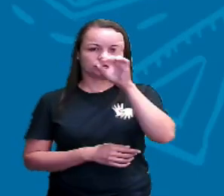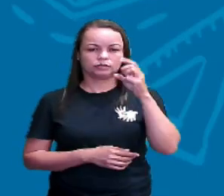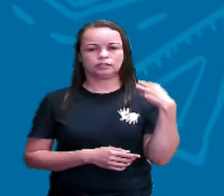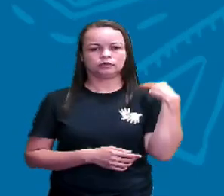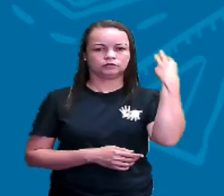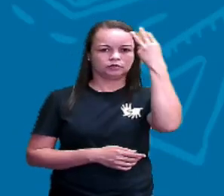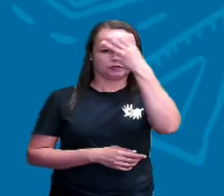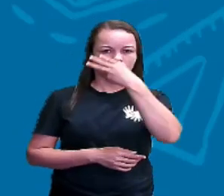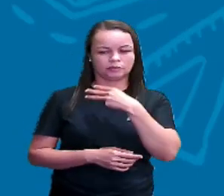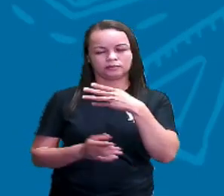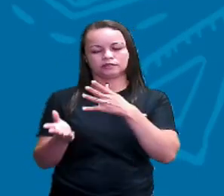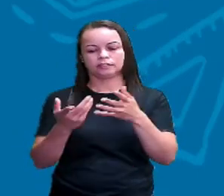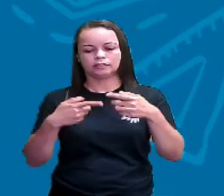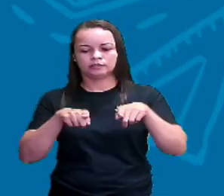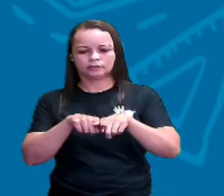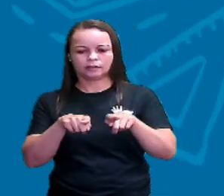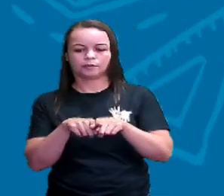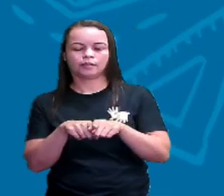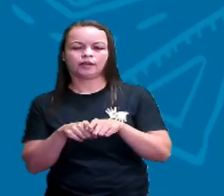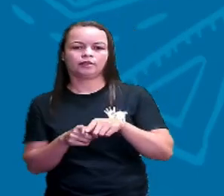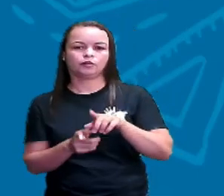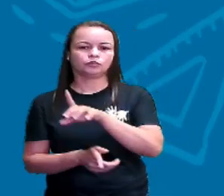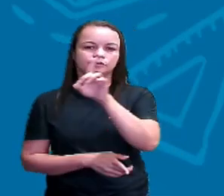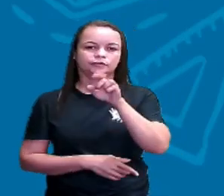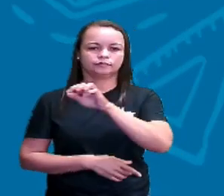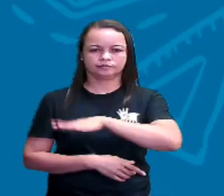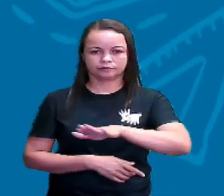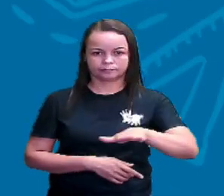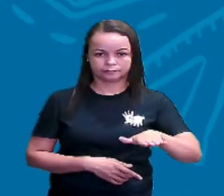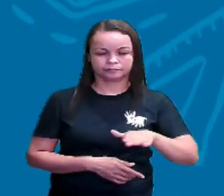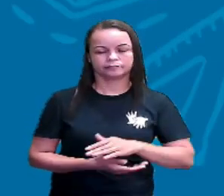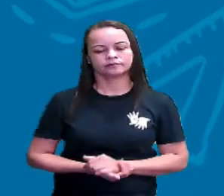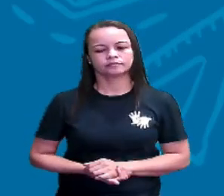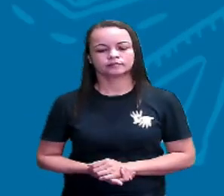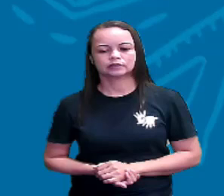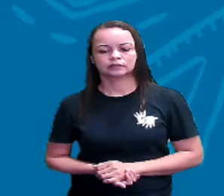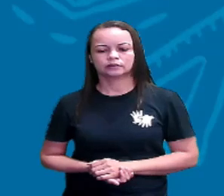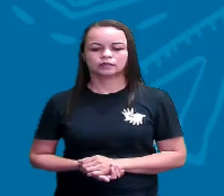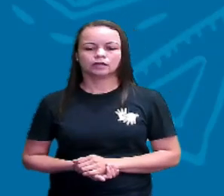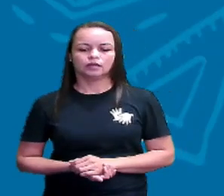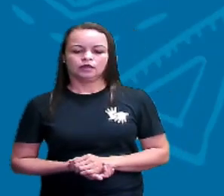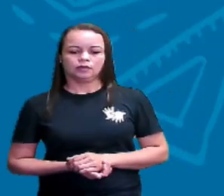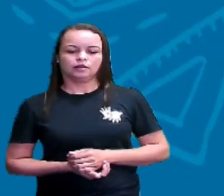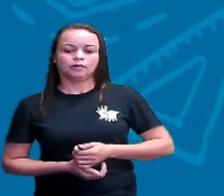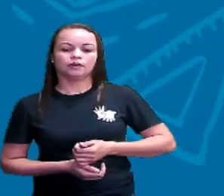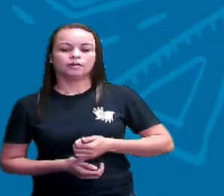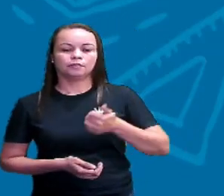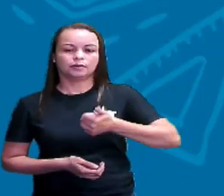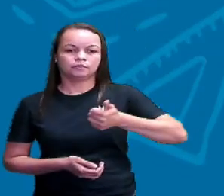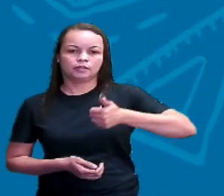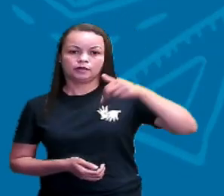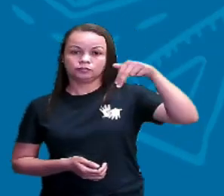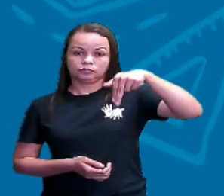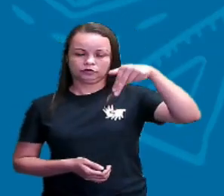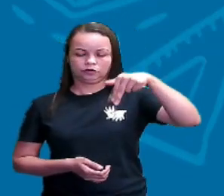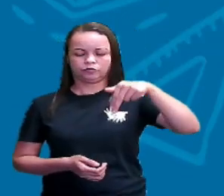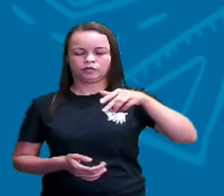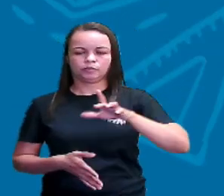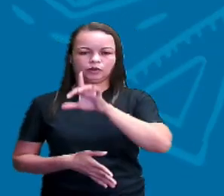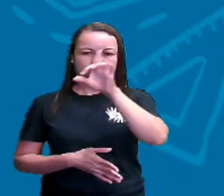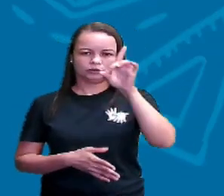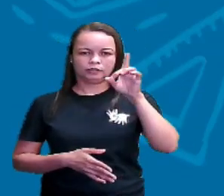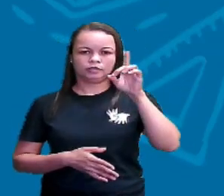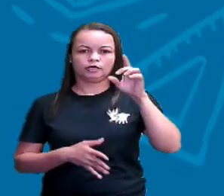que é a padroeira do Brasil. E aí a gente tem 1º de novembro, que é Dia de Todos